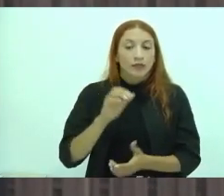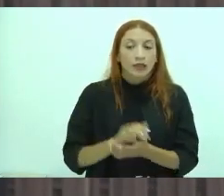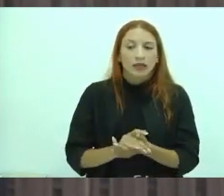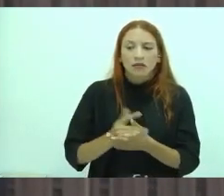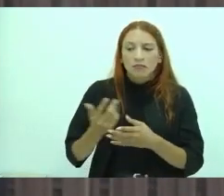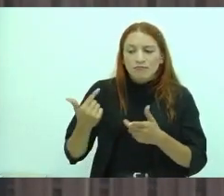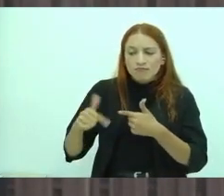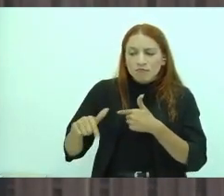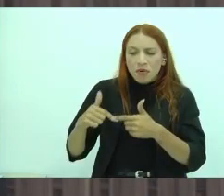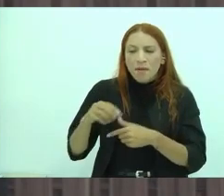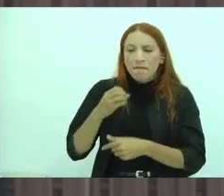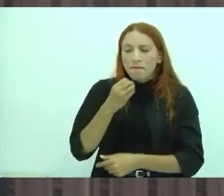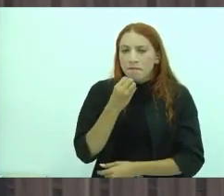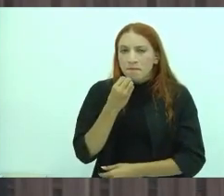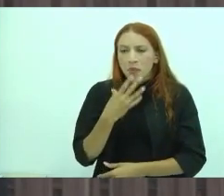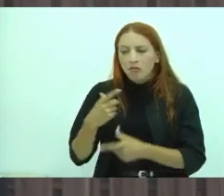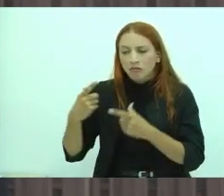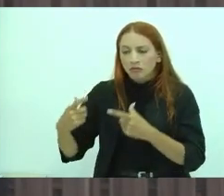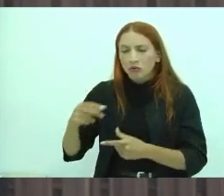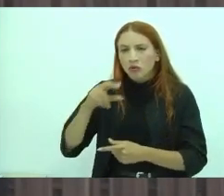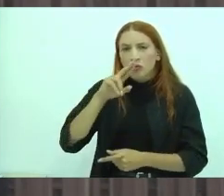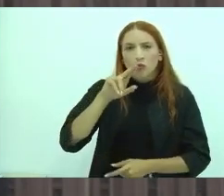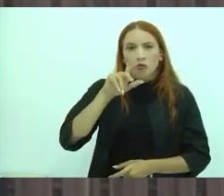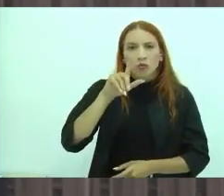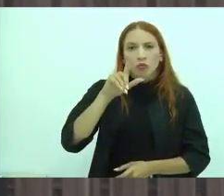trabalho brilhante ali no Ulisses Guimarães.